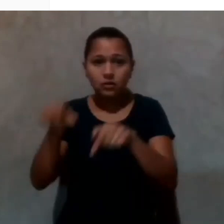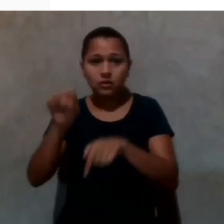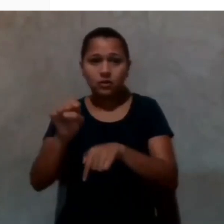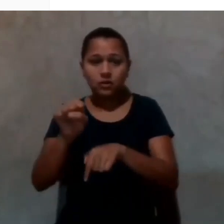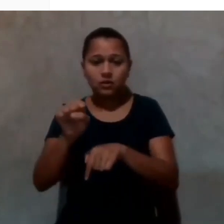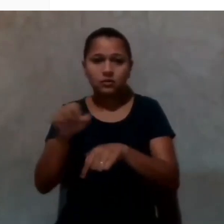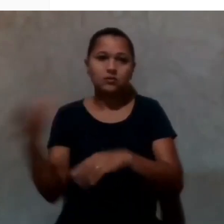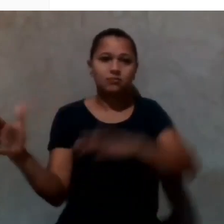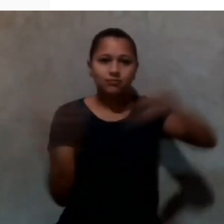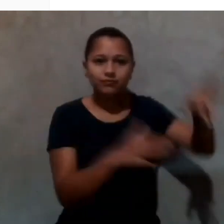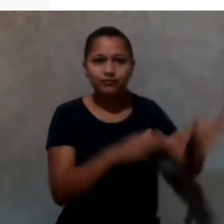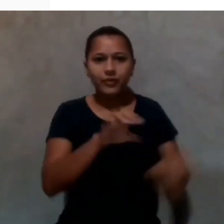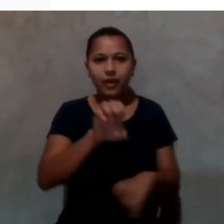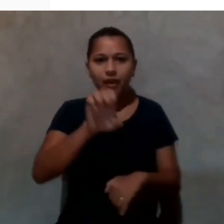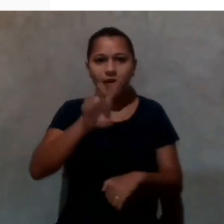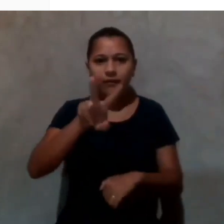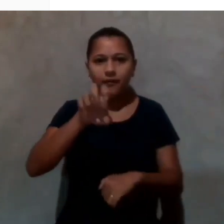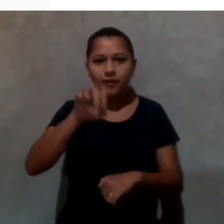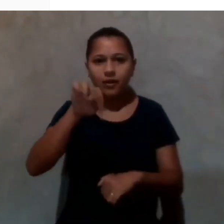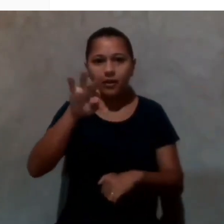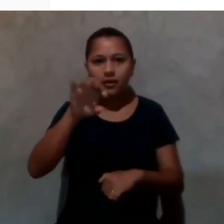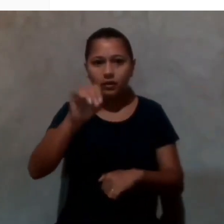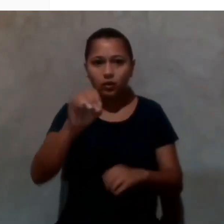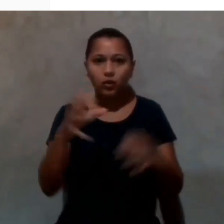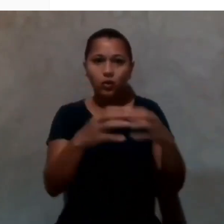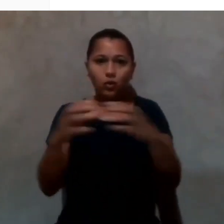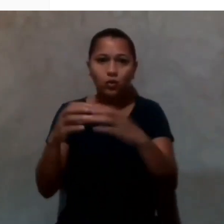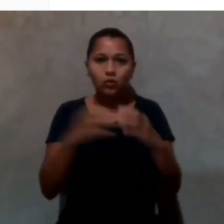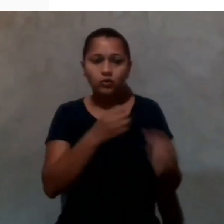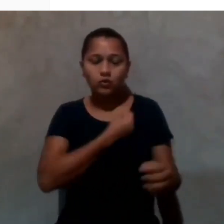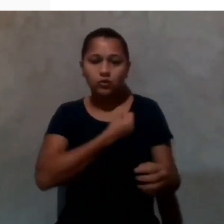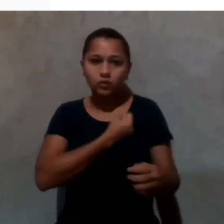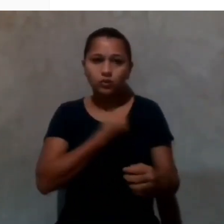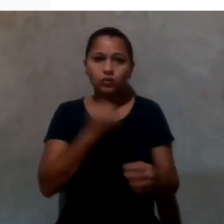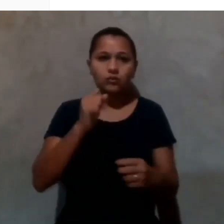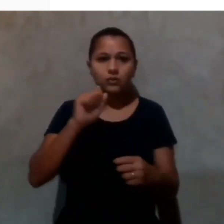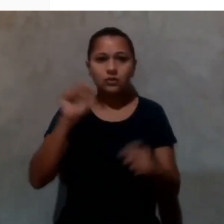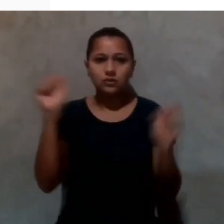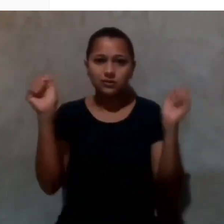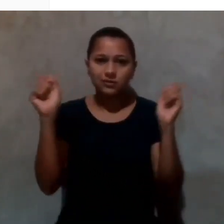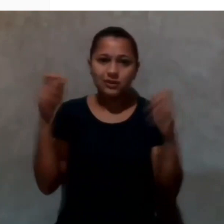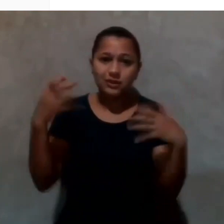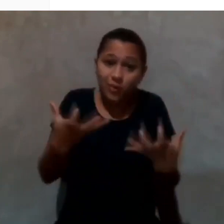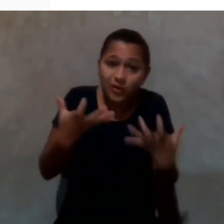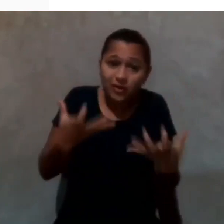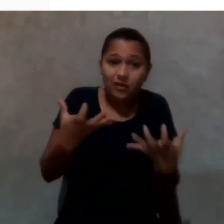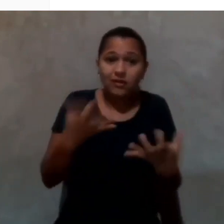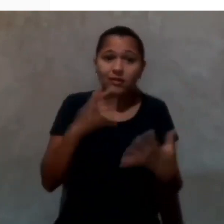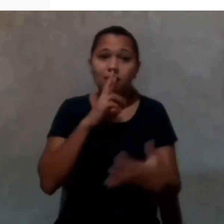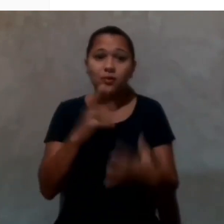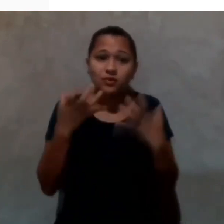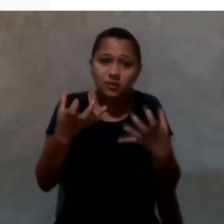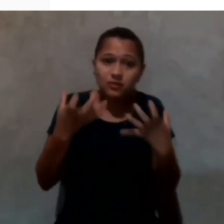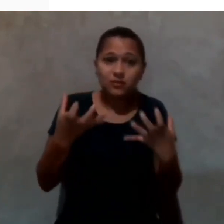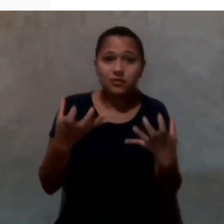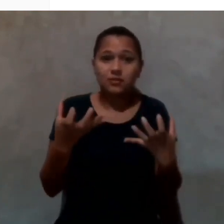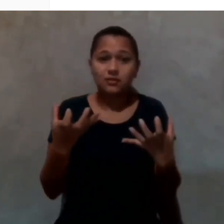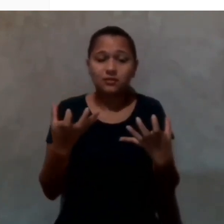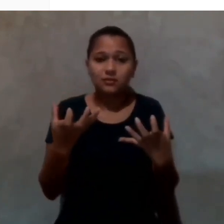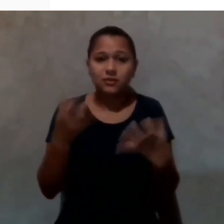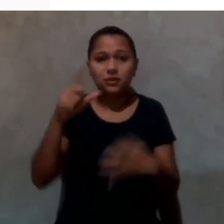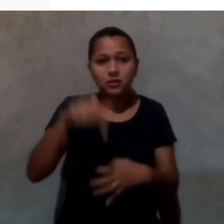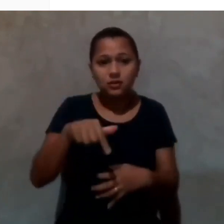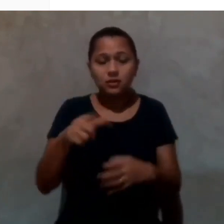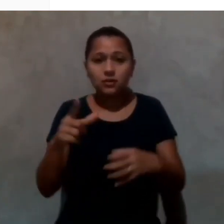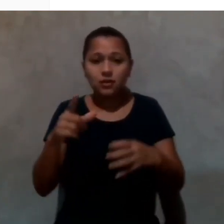espaço amostral é o conjunto de todos os resultados possíveis. Então, na realidade, nesse experimento, o conjunto de todos os